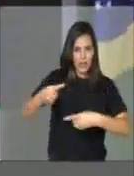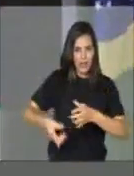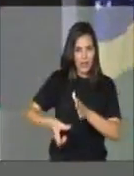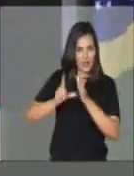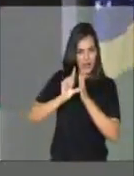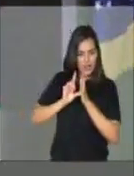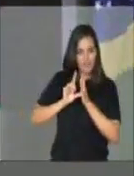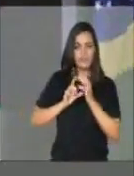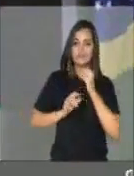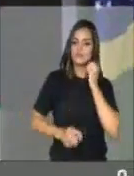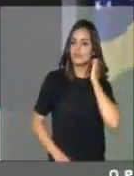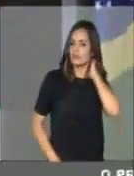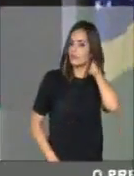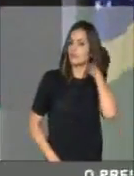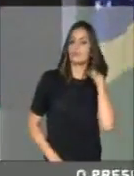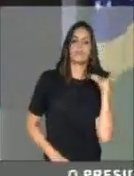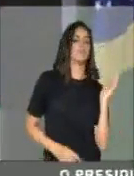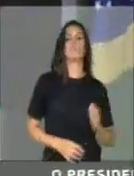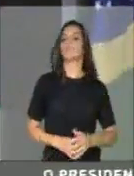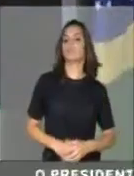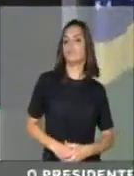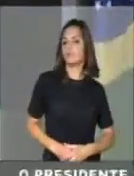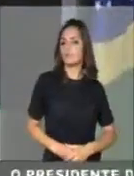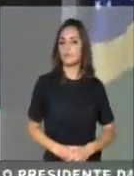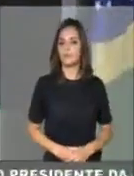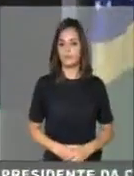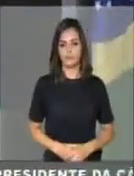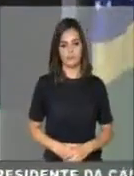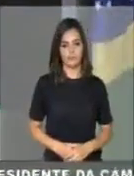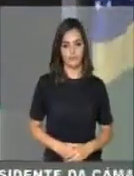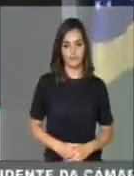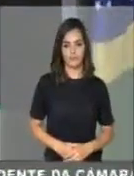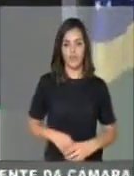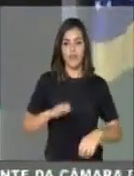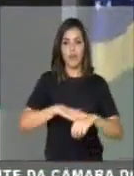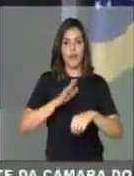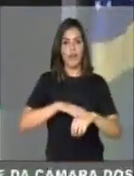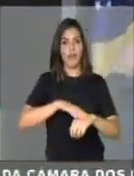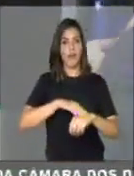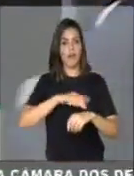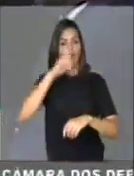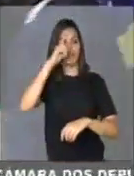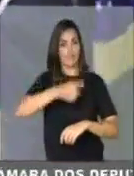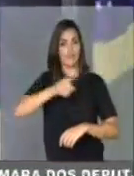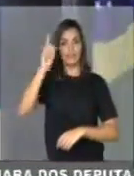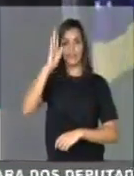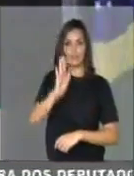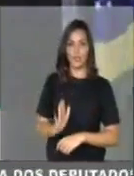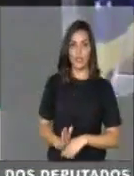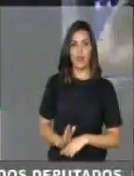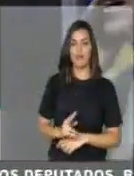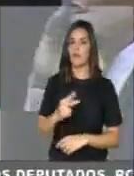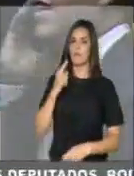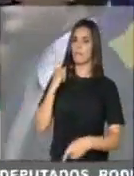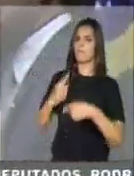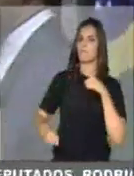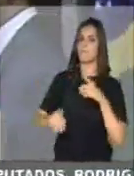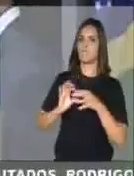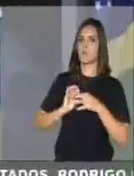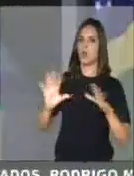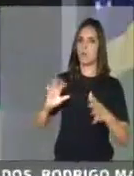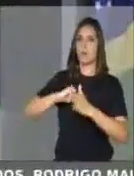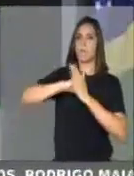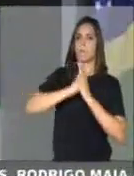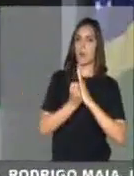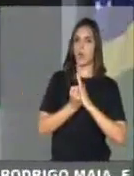debatendo o tema e se debruçando junto conosco, a designação nacional não permite que a autoridade brasileira faça